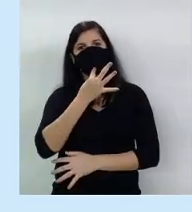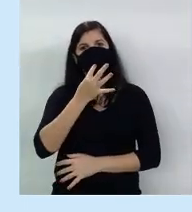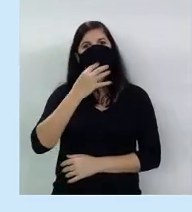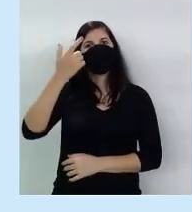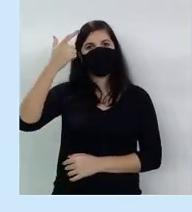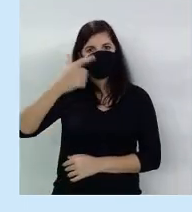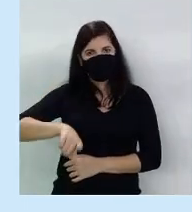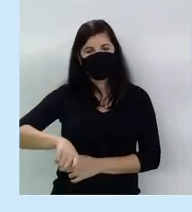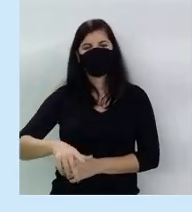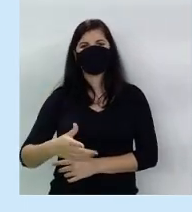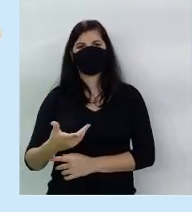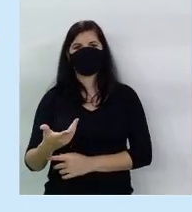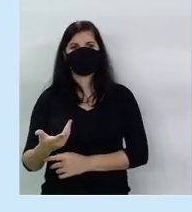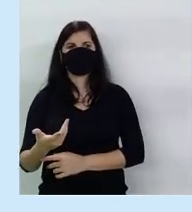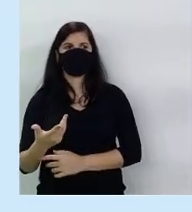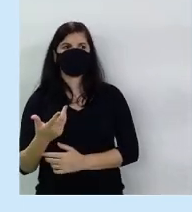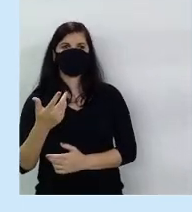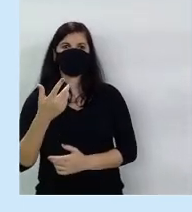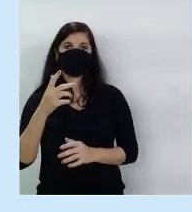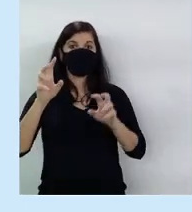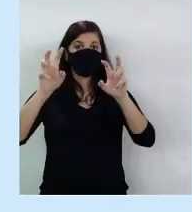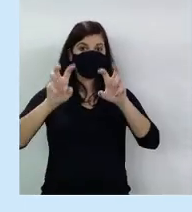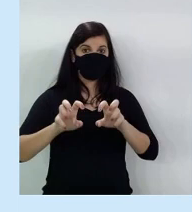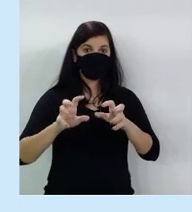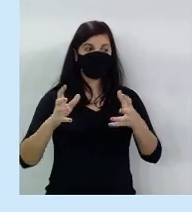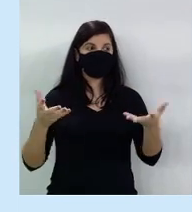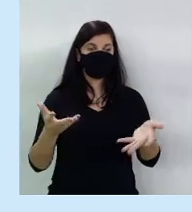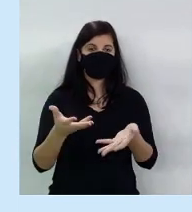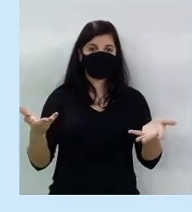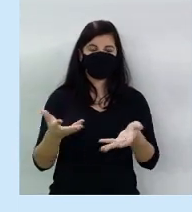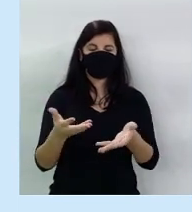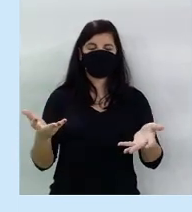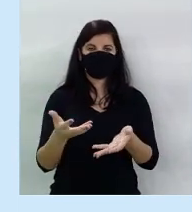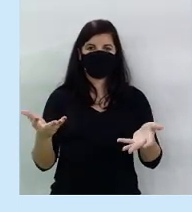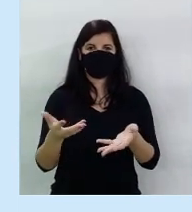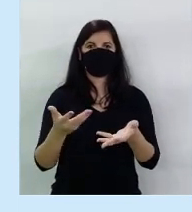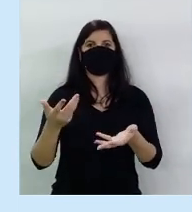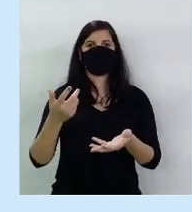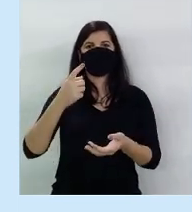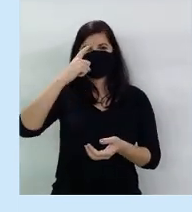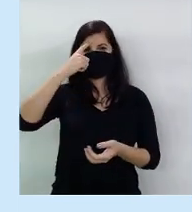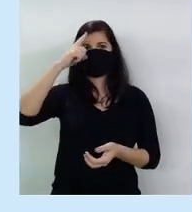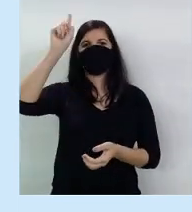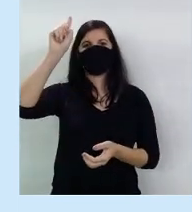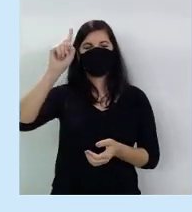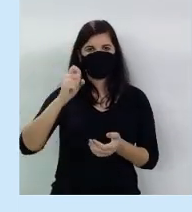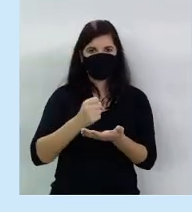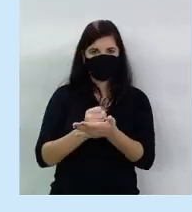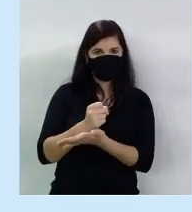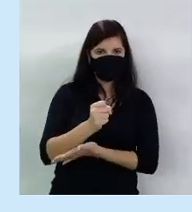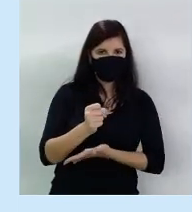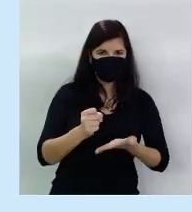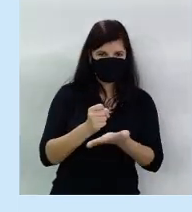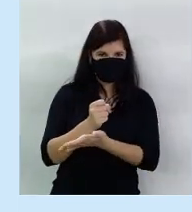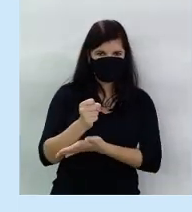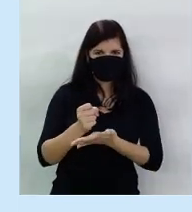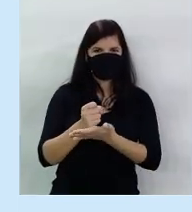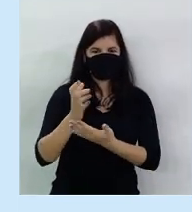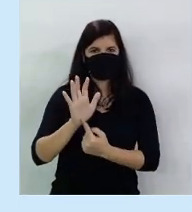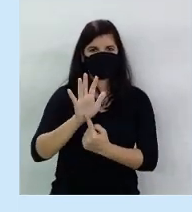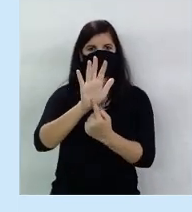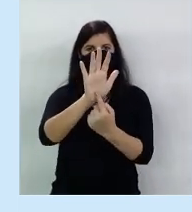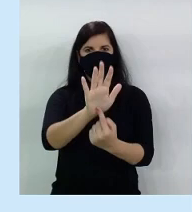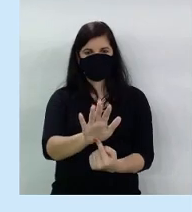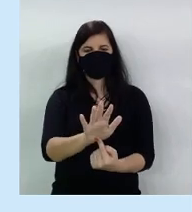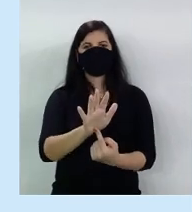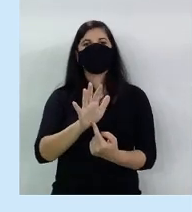pouco. Lembrar que o nosso componente aqui, nós temos o quê? A ideia, a base de mostrar a você,